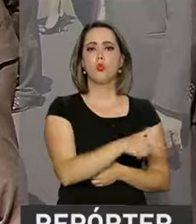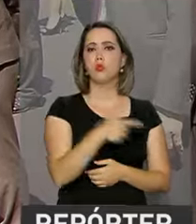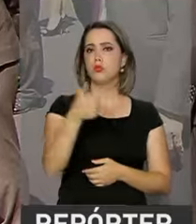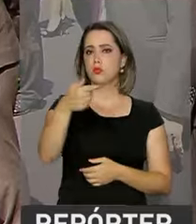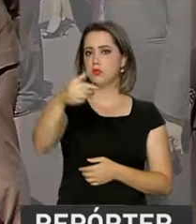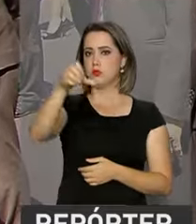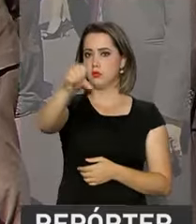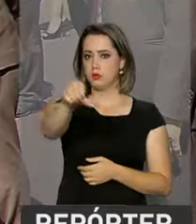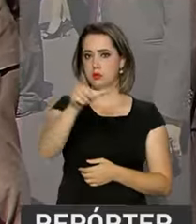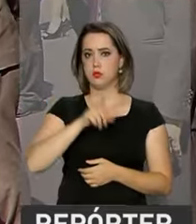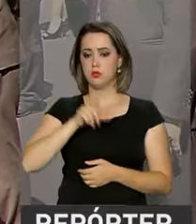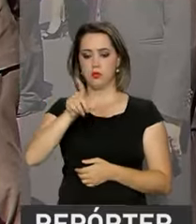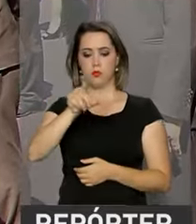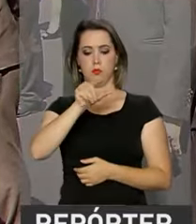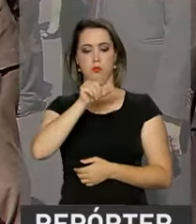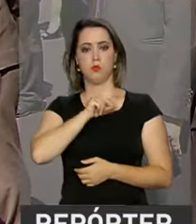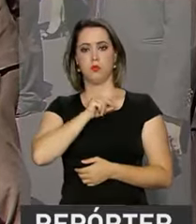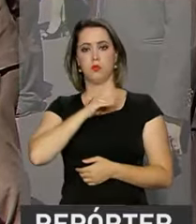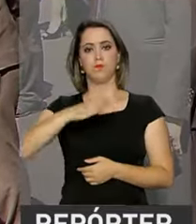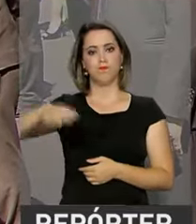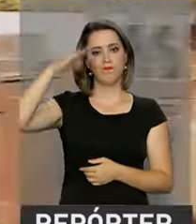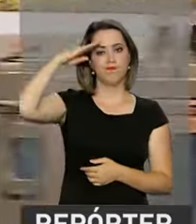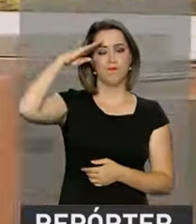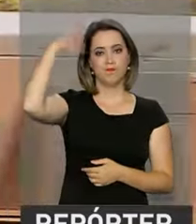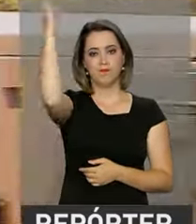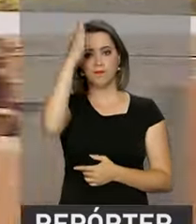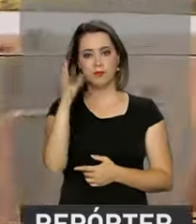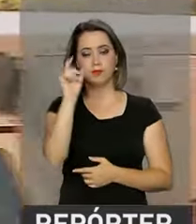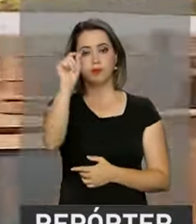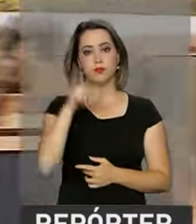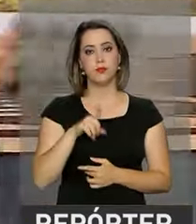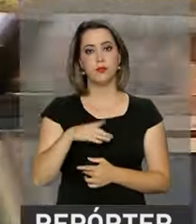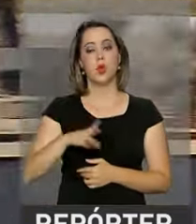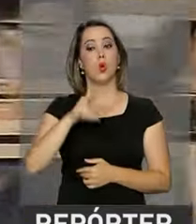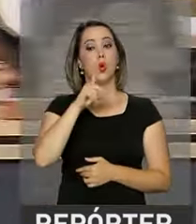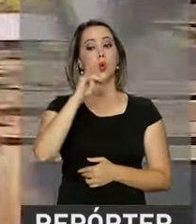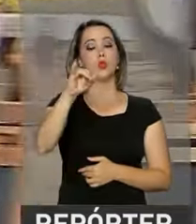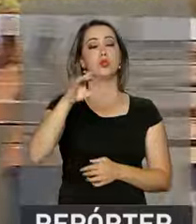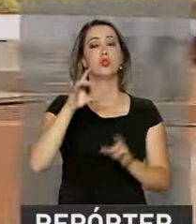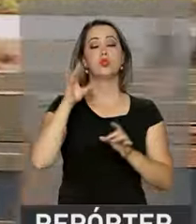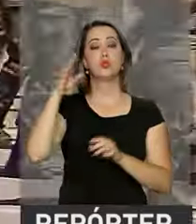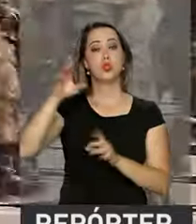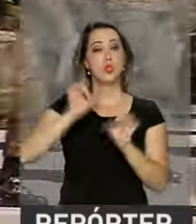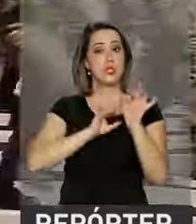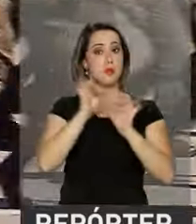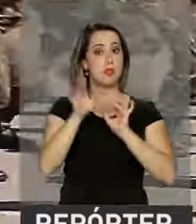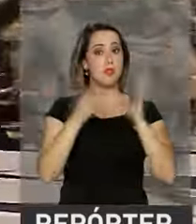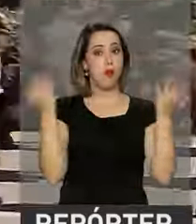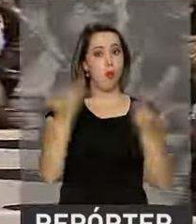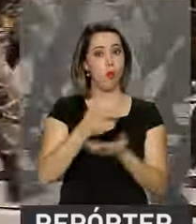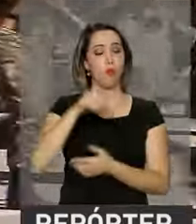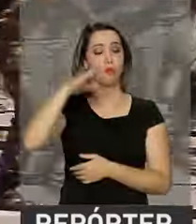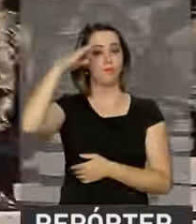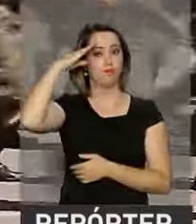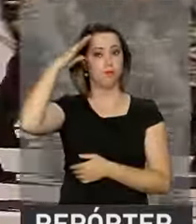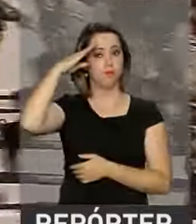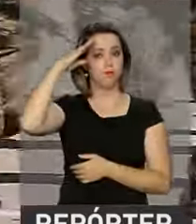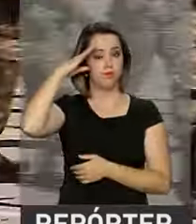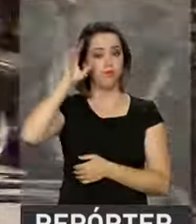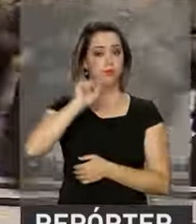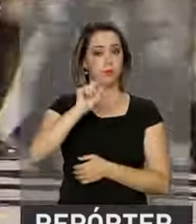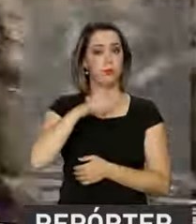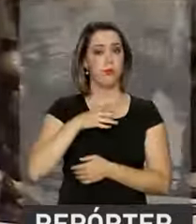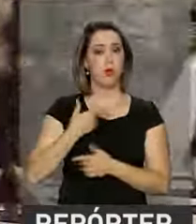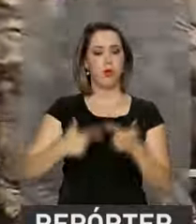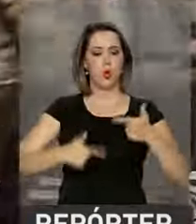79 receberam a medalha Exército Brasileiro. O Dia do Exército marca a primeira luta do Brasil contra a dominação